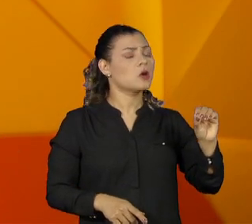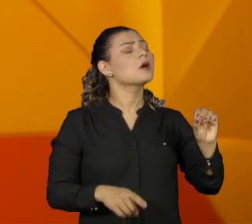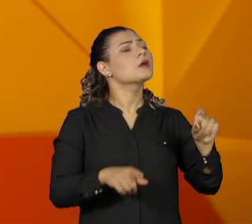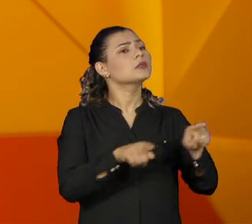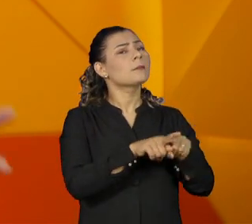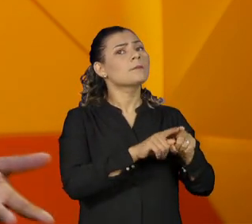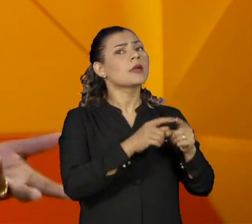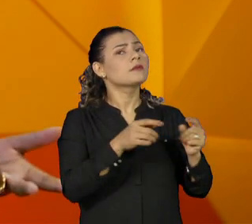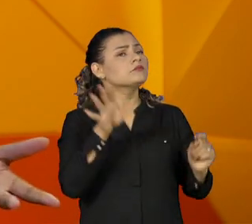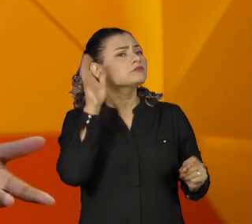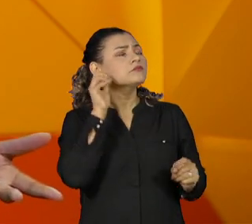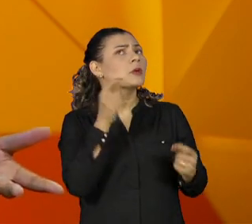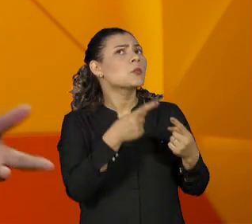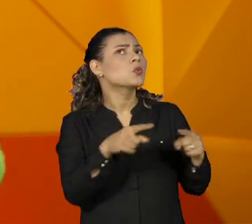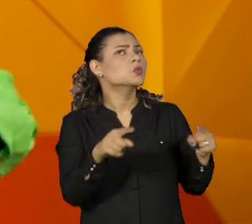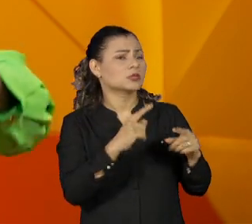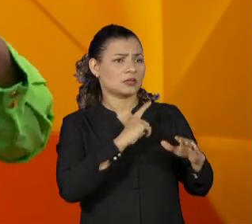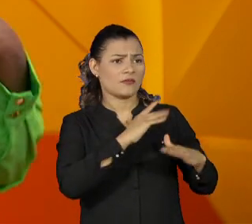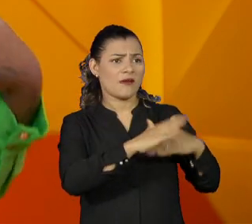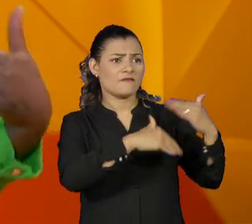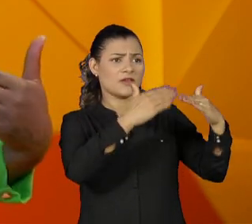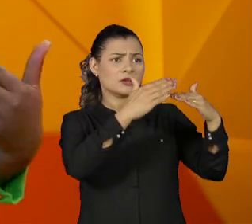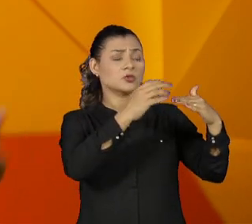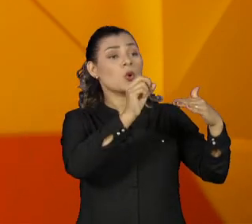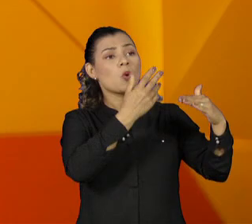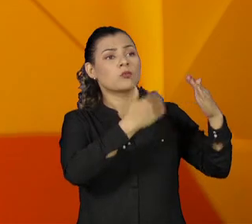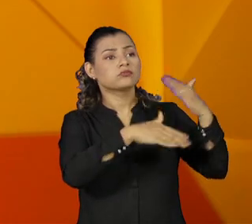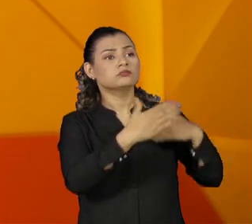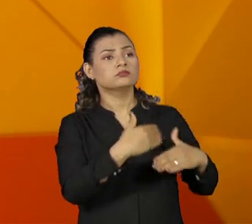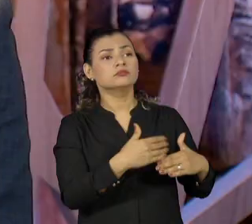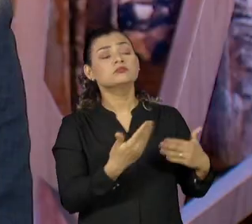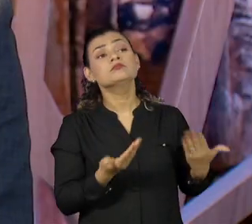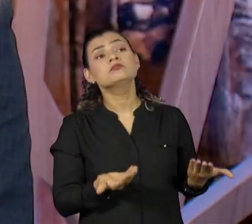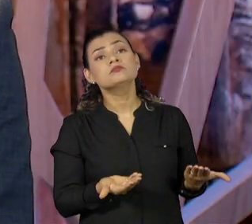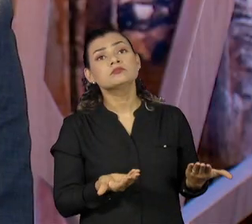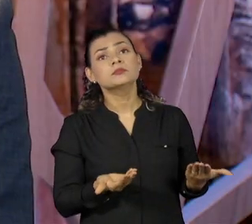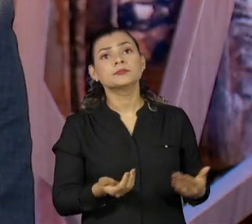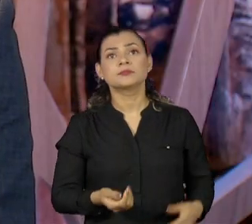música, trouxe avanços ou trouxe atrasos?